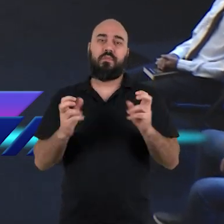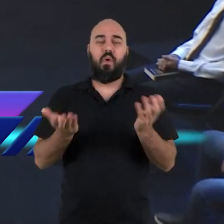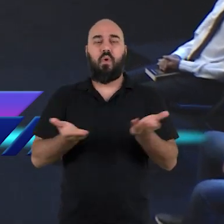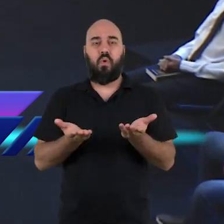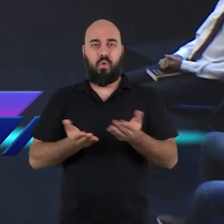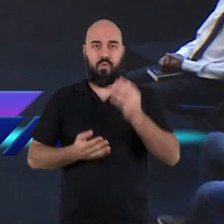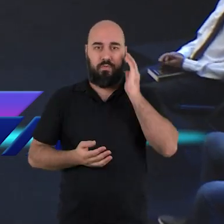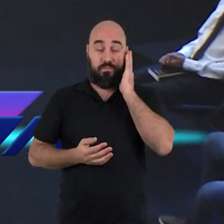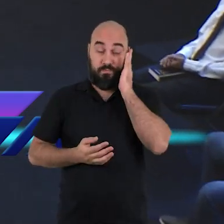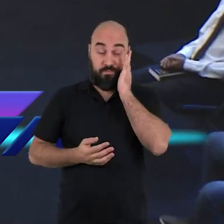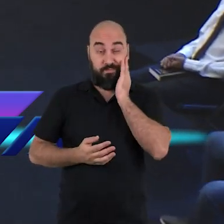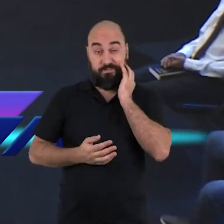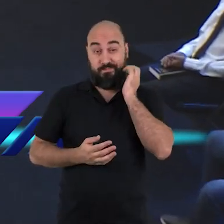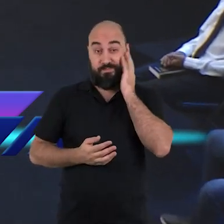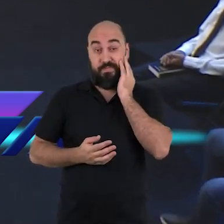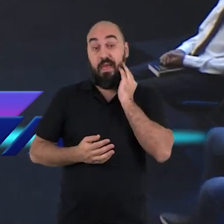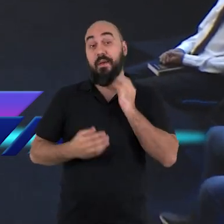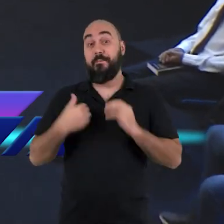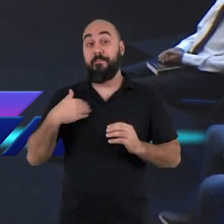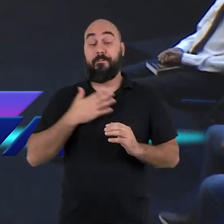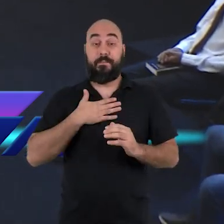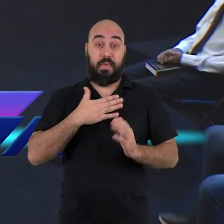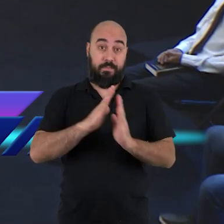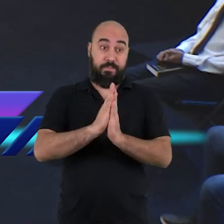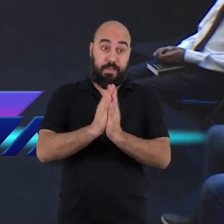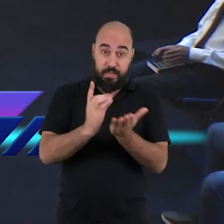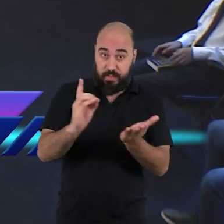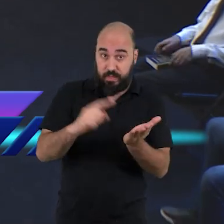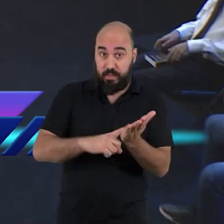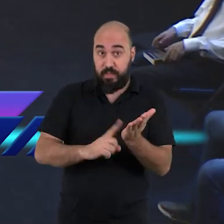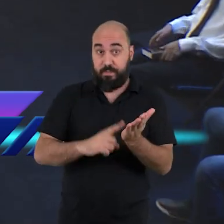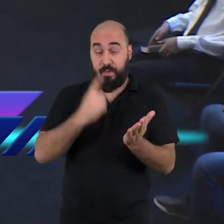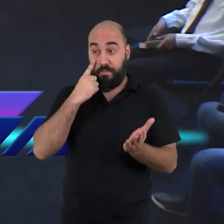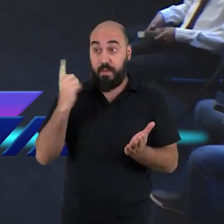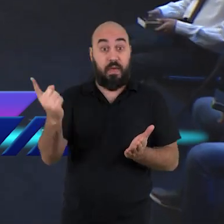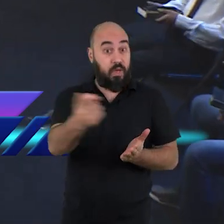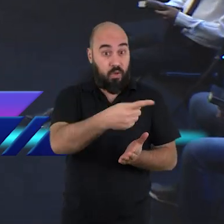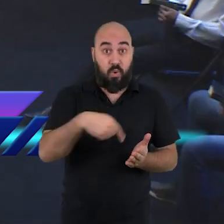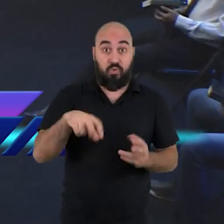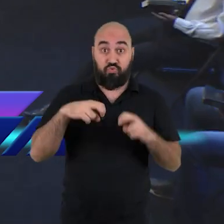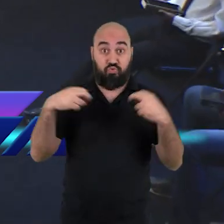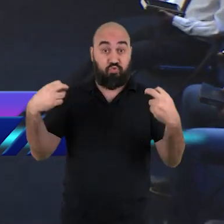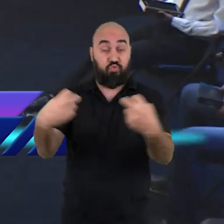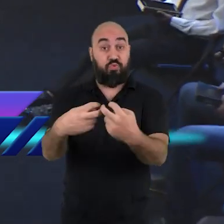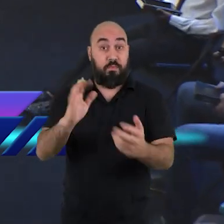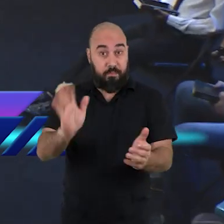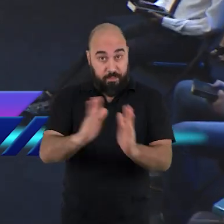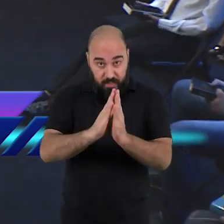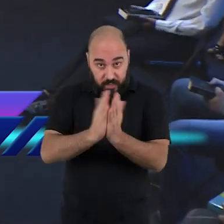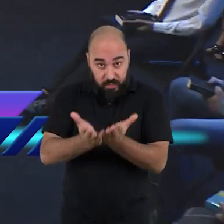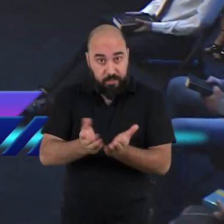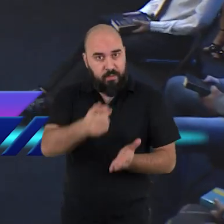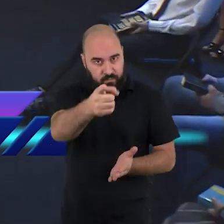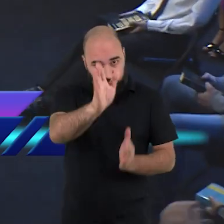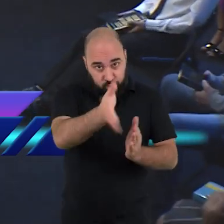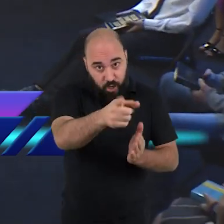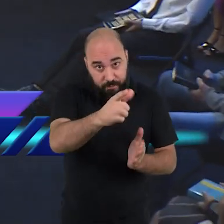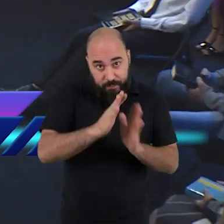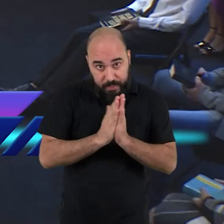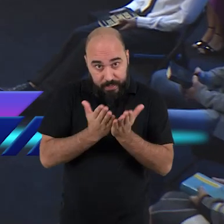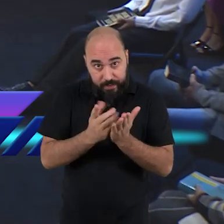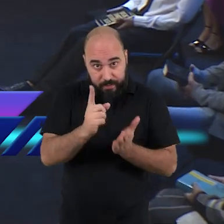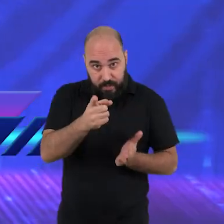hoje. Eu estou aqui com a minha Bíblia, você está com a sua Bíblia aí? O pessoal que está aqui conosco no estúdio, você em casa já está com a sua Bíblia aí?